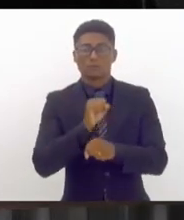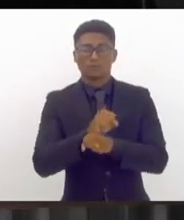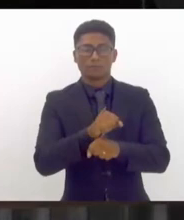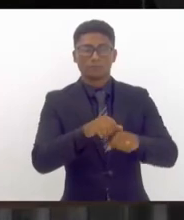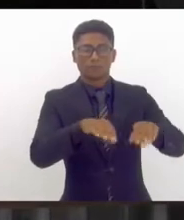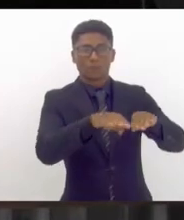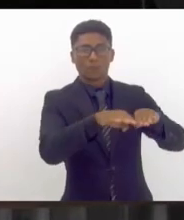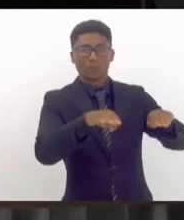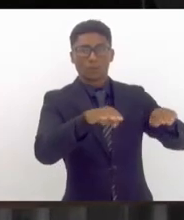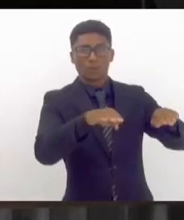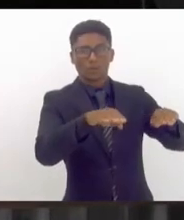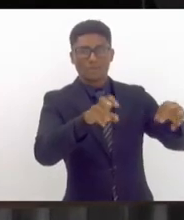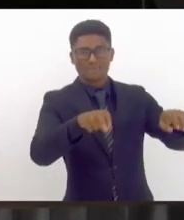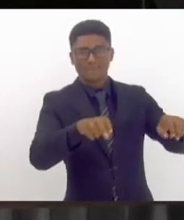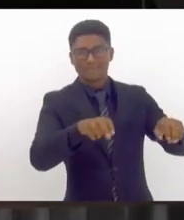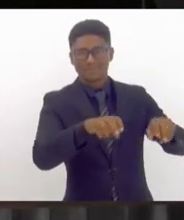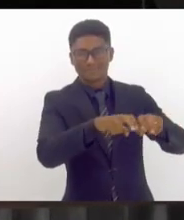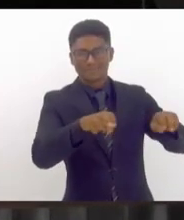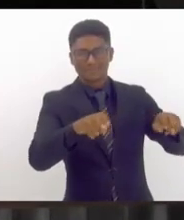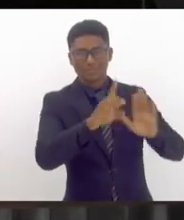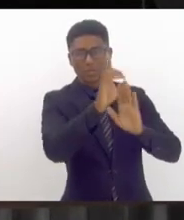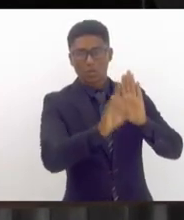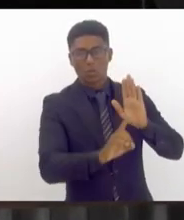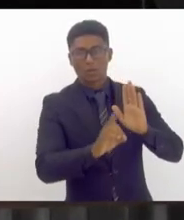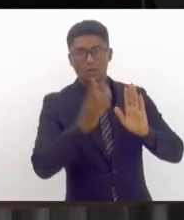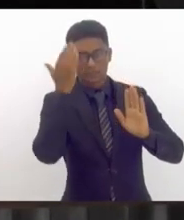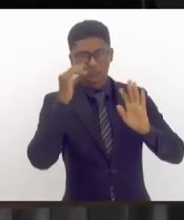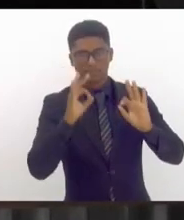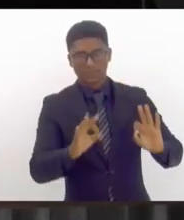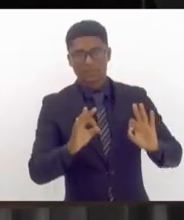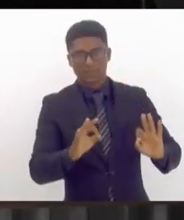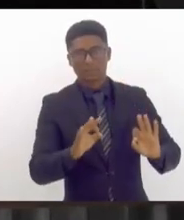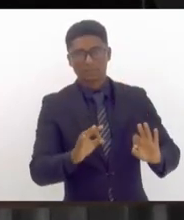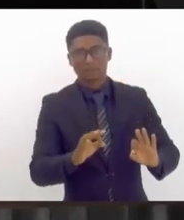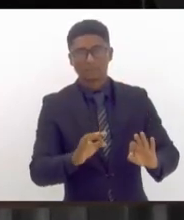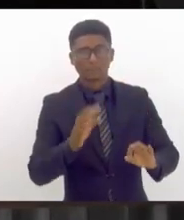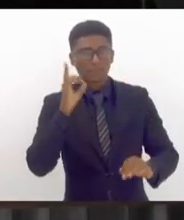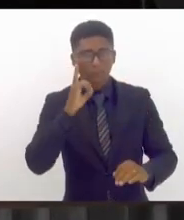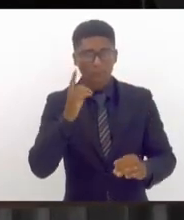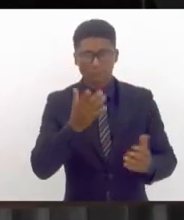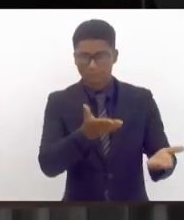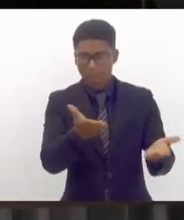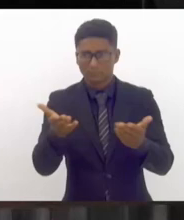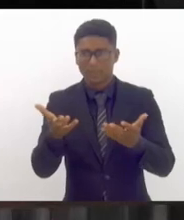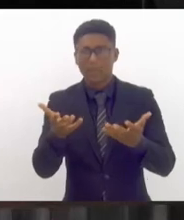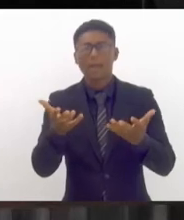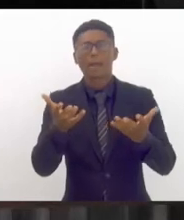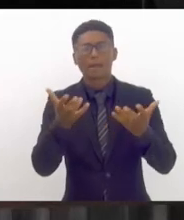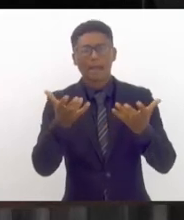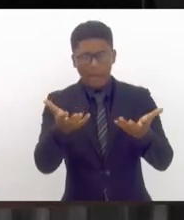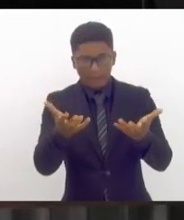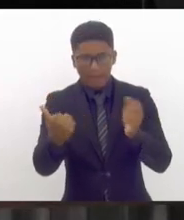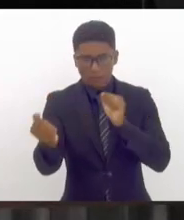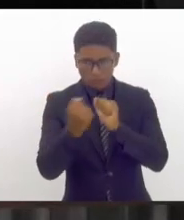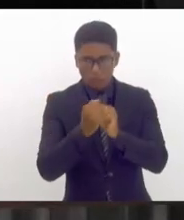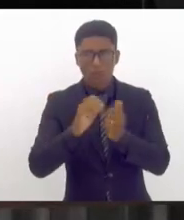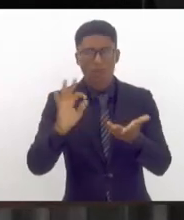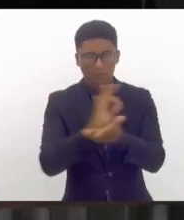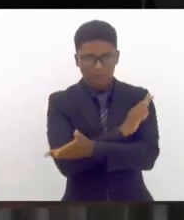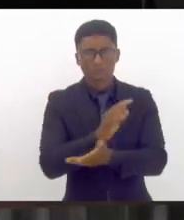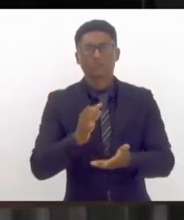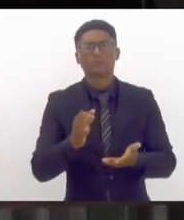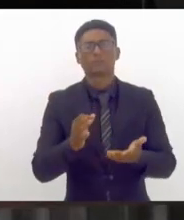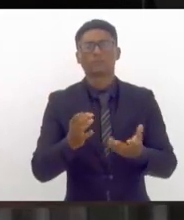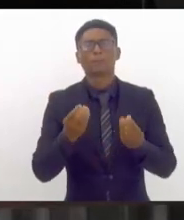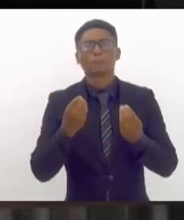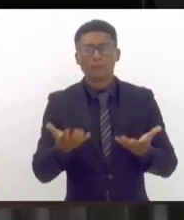e tenho certeza que vários deputados e deputadas vão querer trabalhar conosco, sendo signatários, participantes dessa frente, para que a